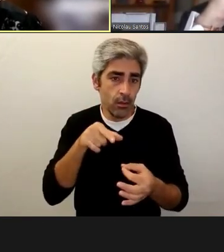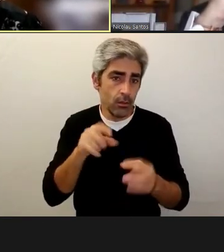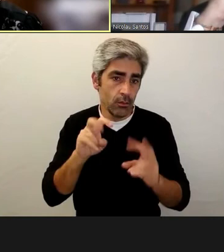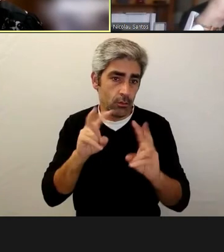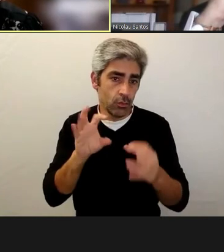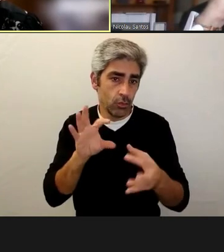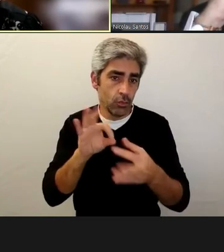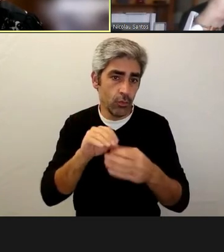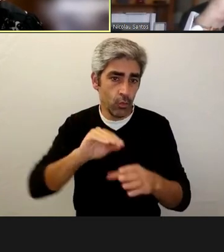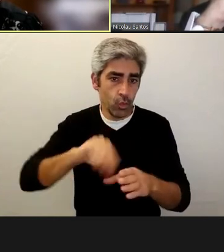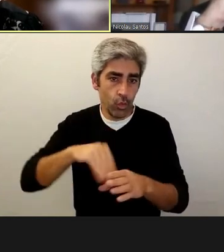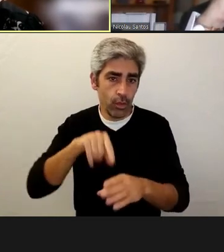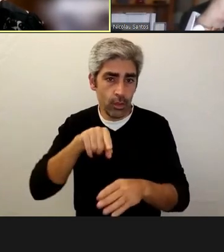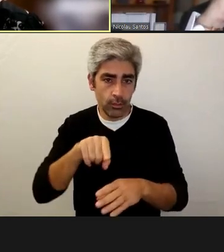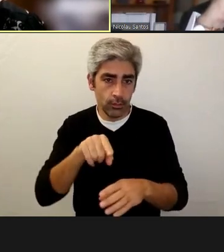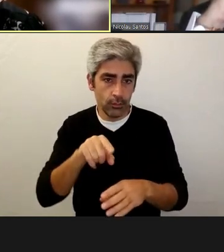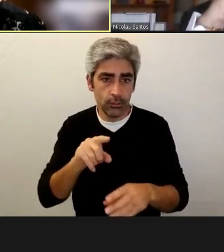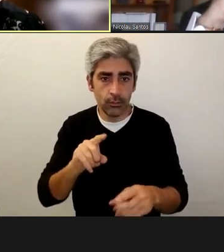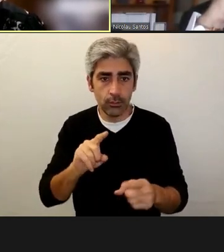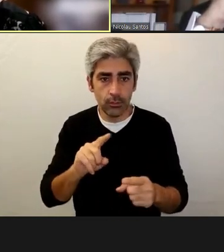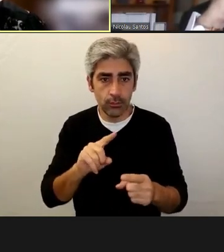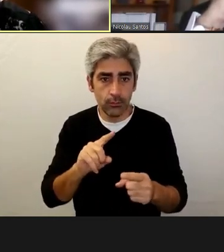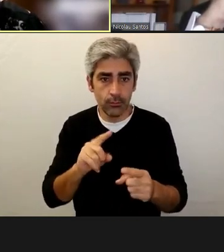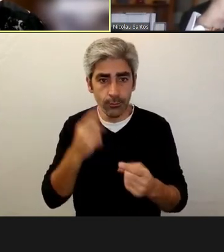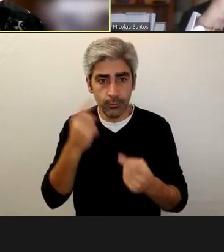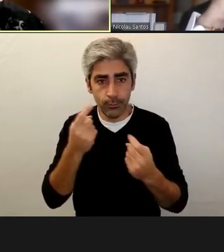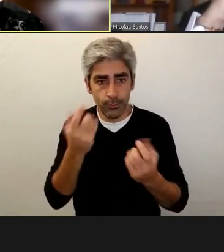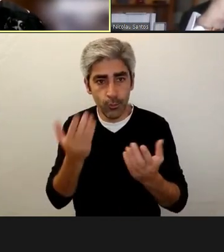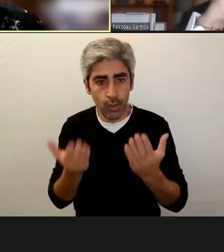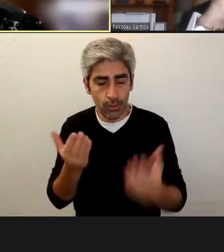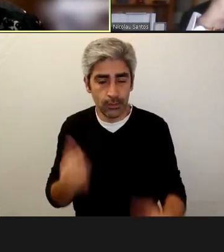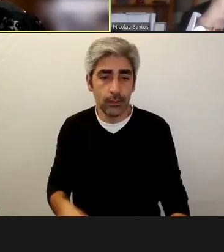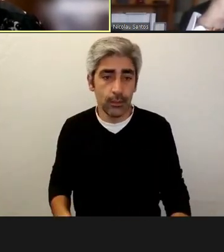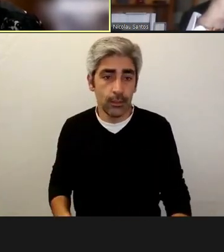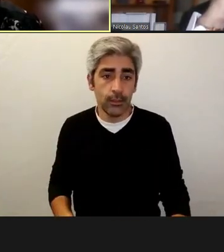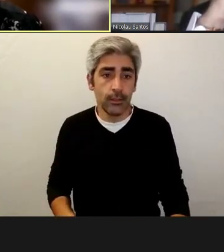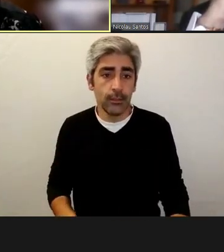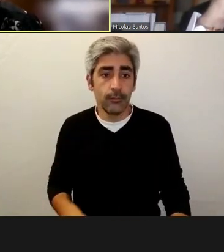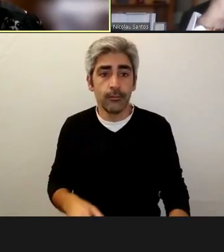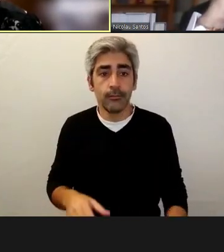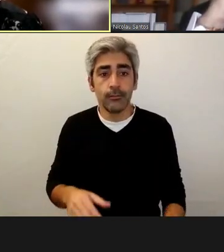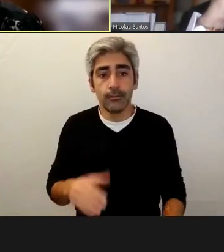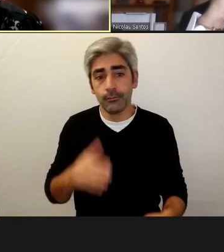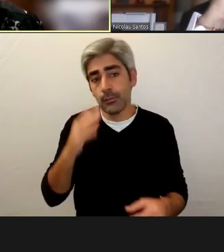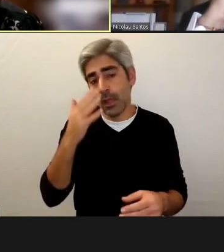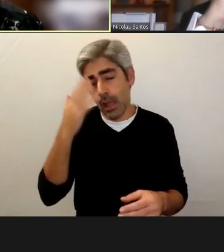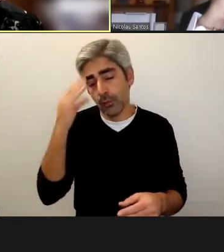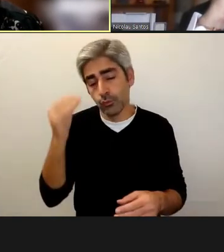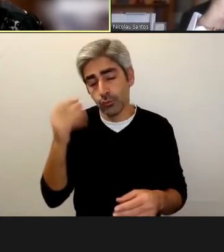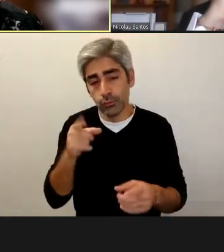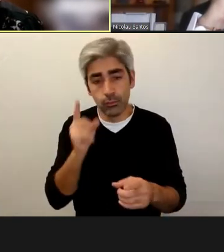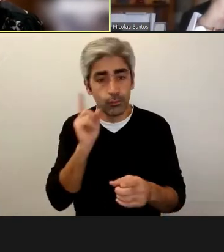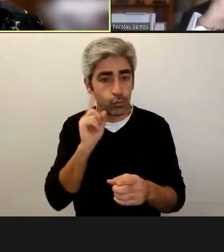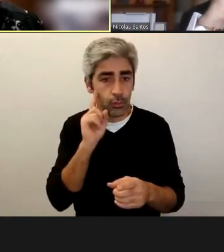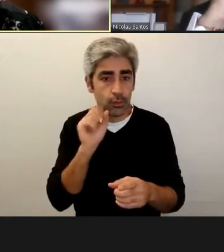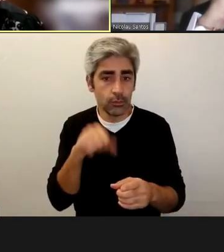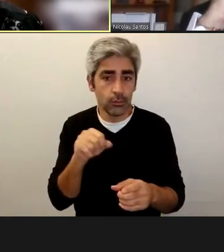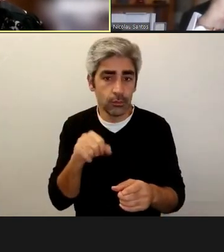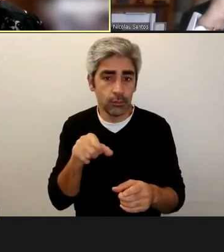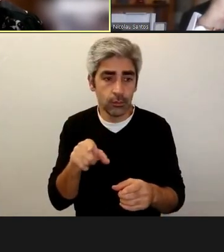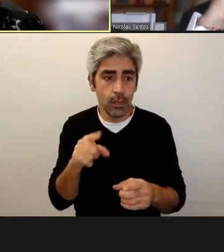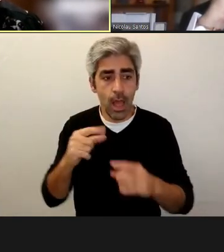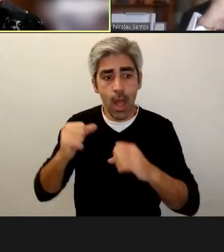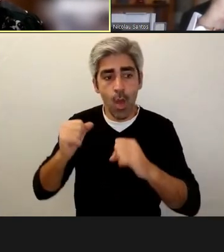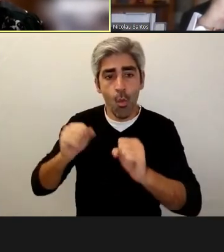no contexto desta ponderação, e aí parece-me relevante o acordo